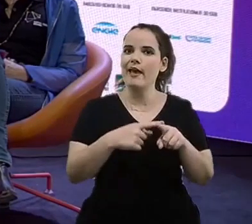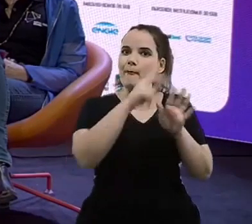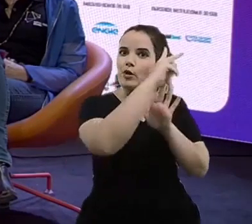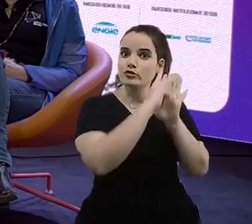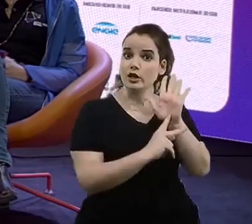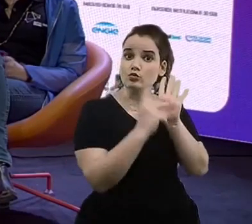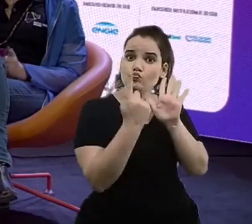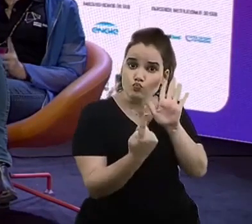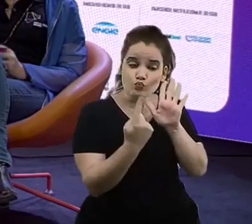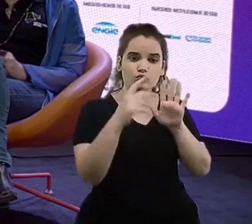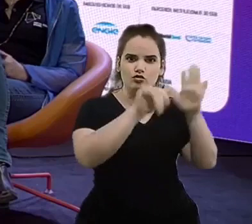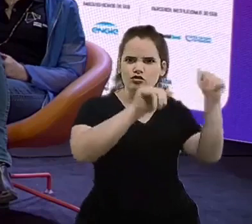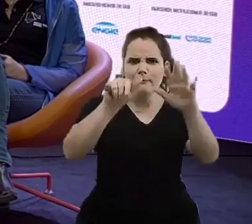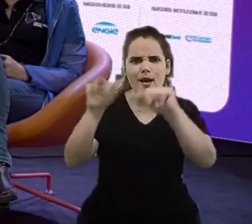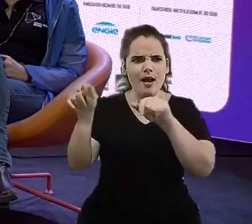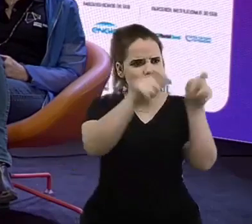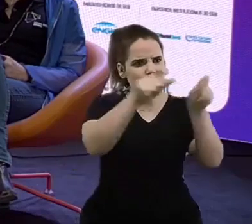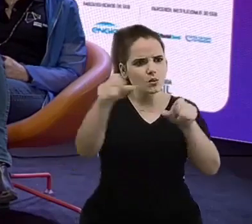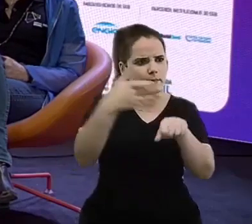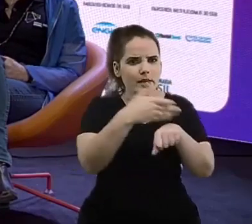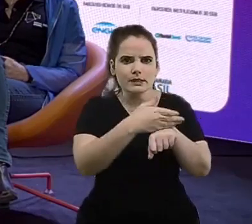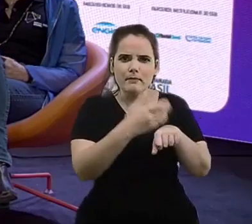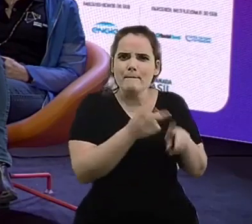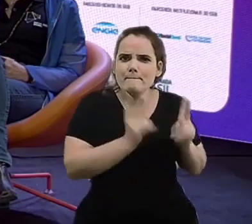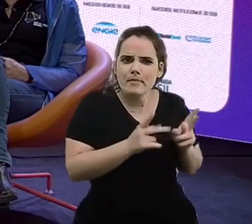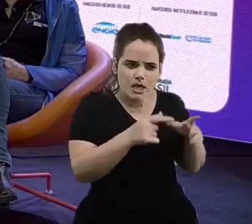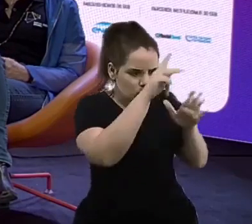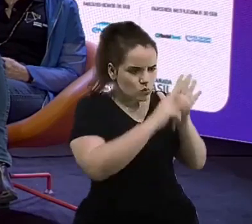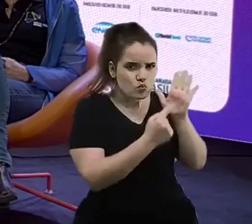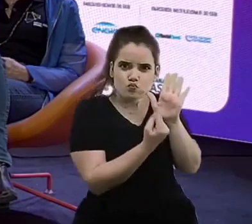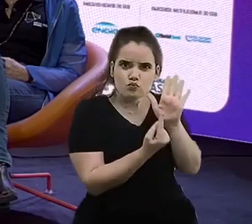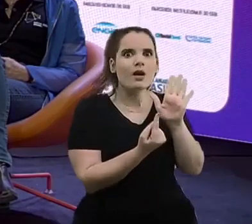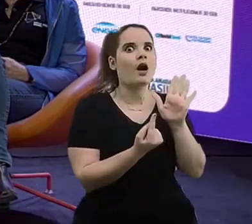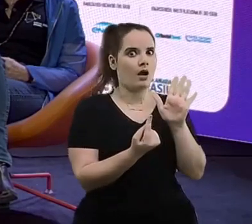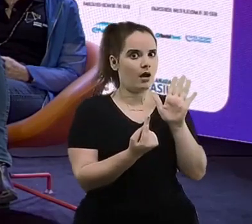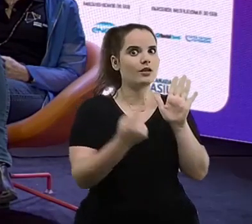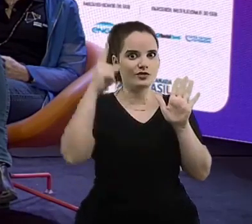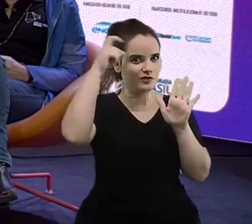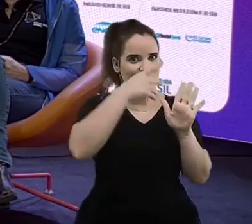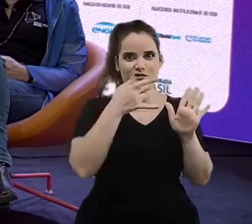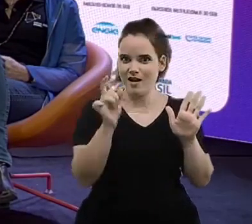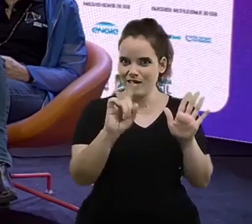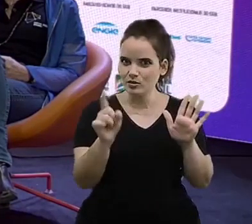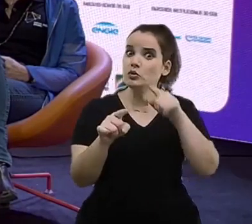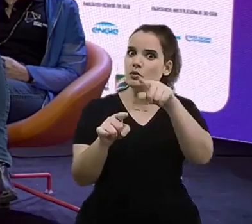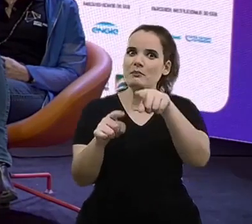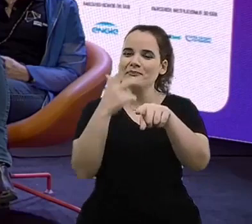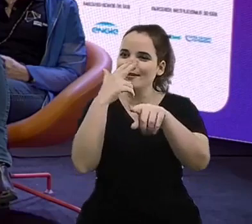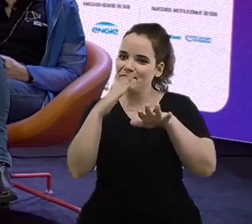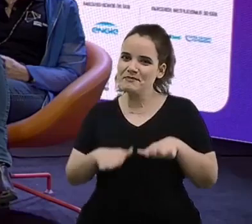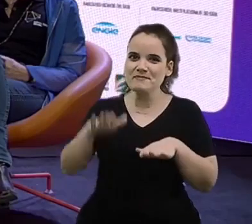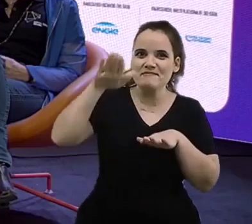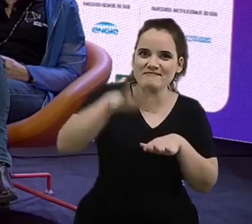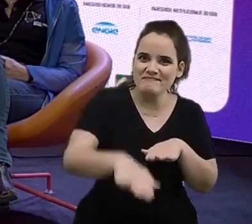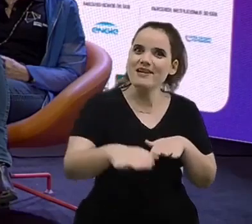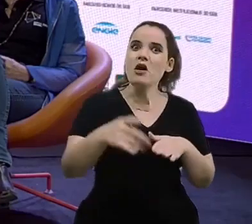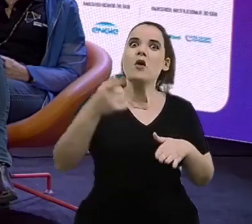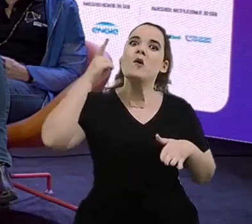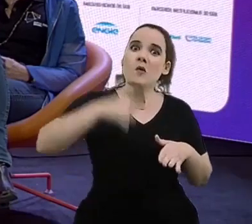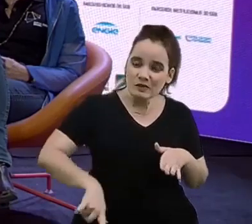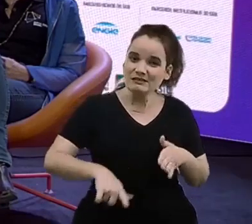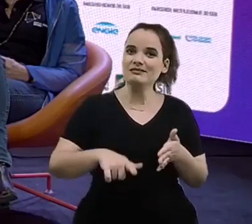complicado, mas vocês estão fazendo e eu acho que o principal ponto é começar, né? Então, toda essa galera que está aqui hoje começou e para isso eu tiro o